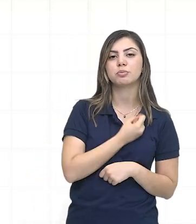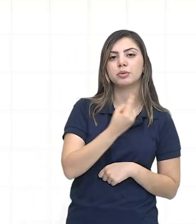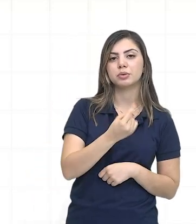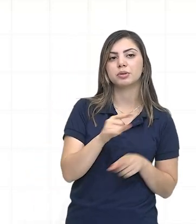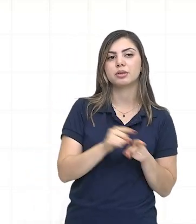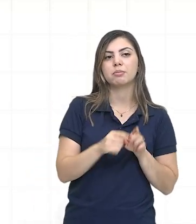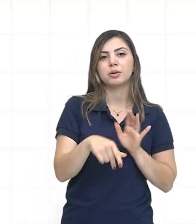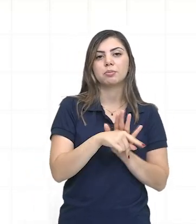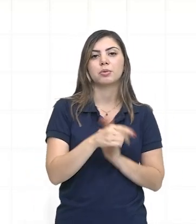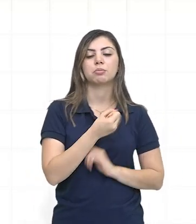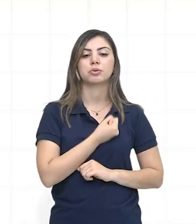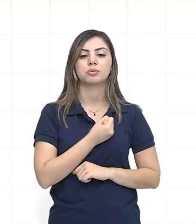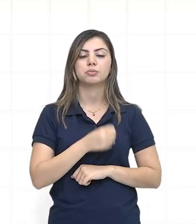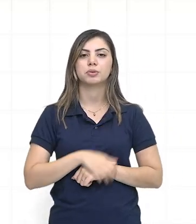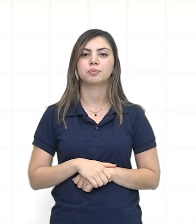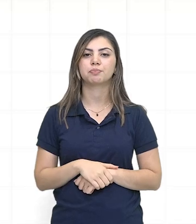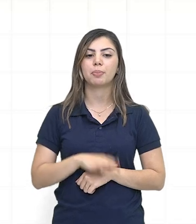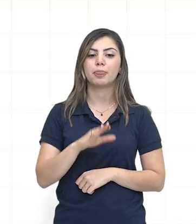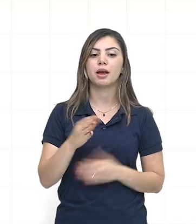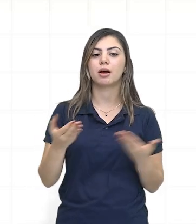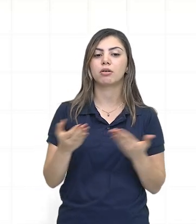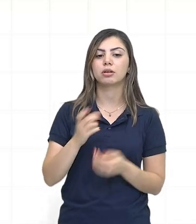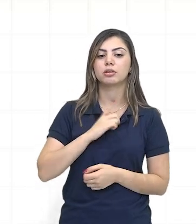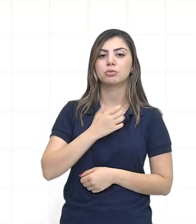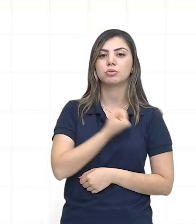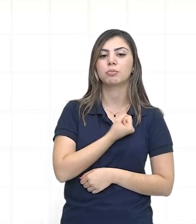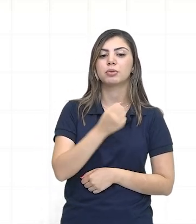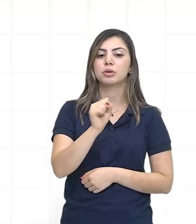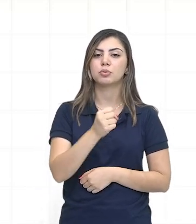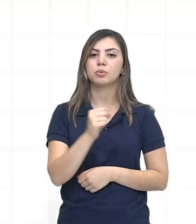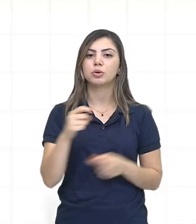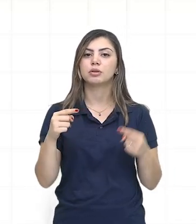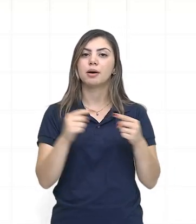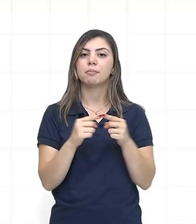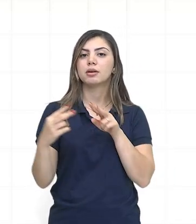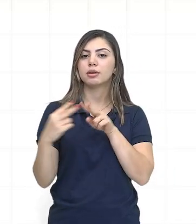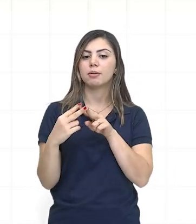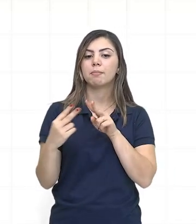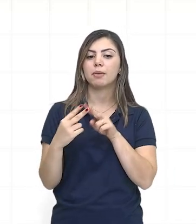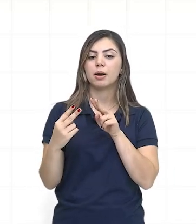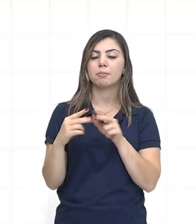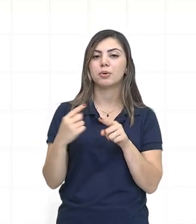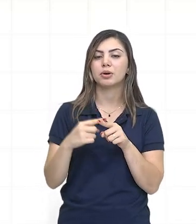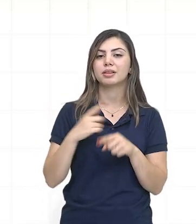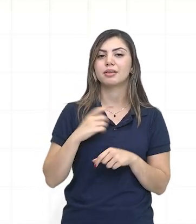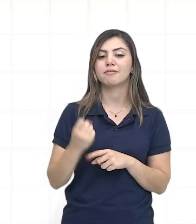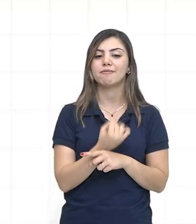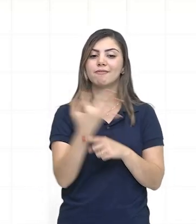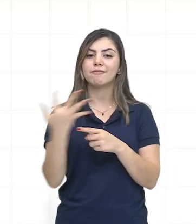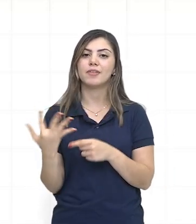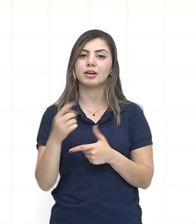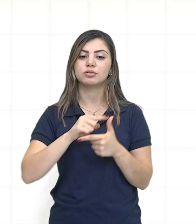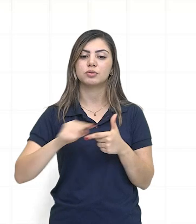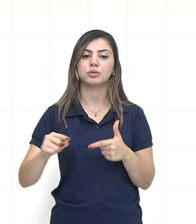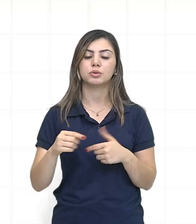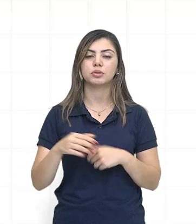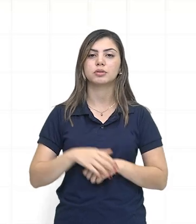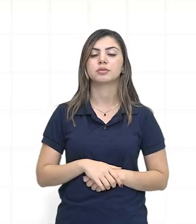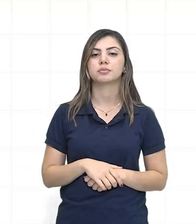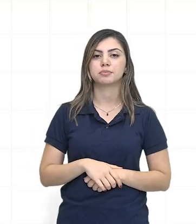mesmo. O número 8 é par, ele tem vários divisores, então ele é